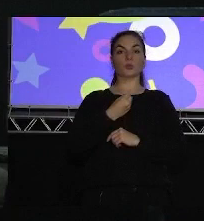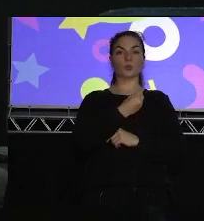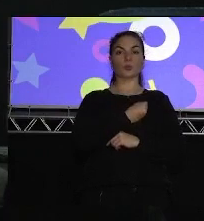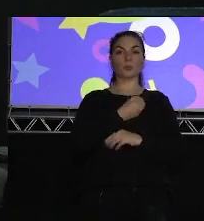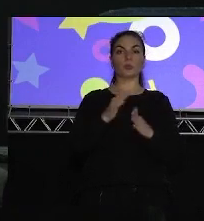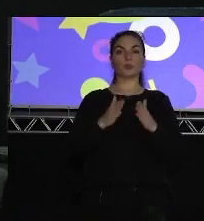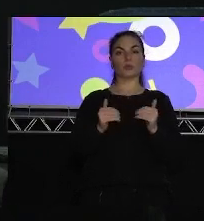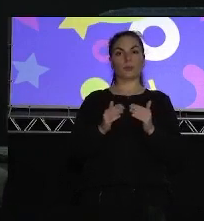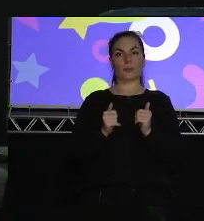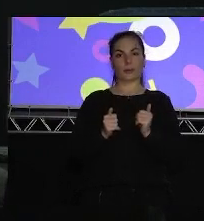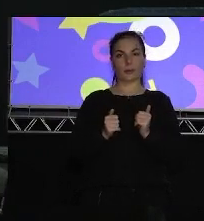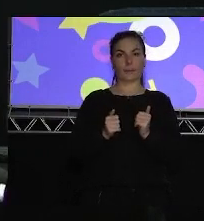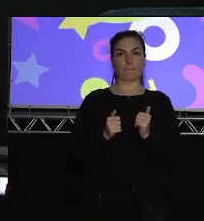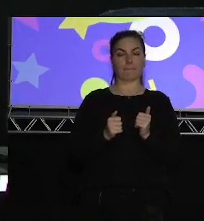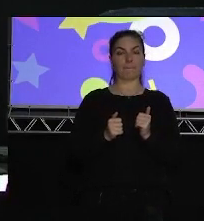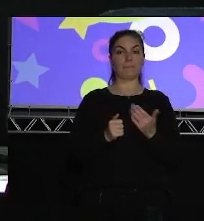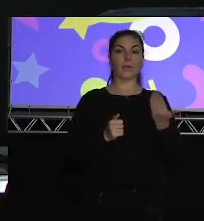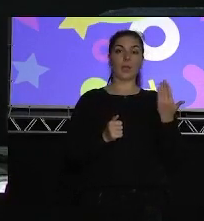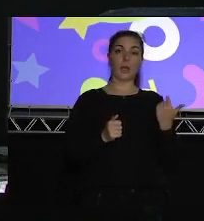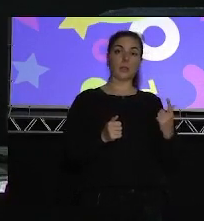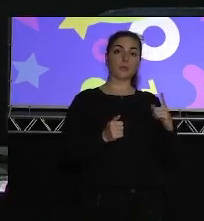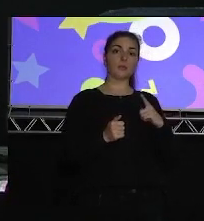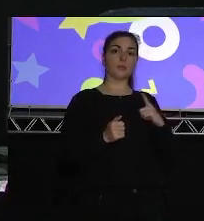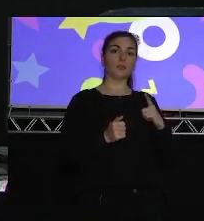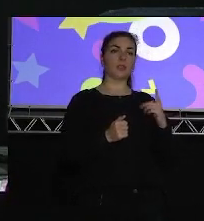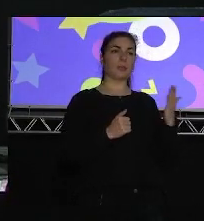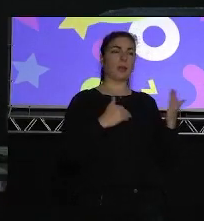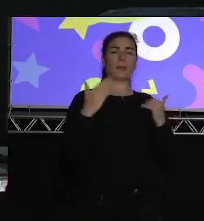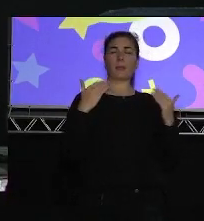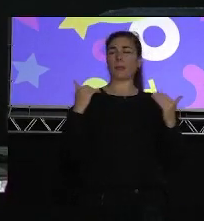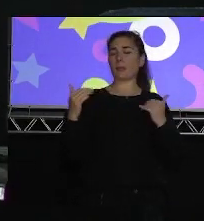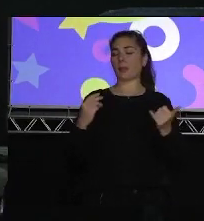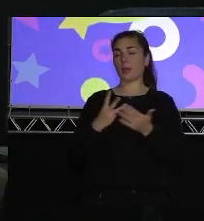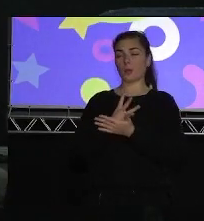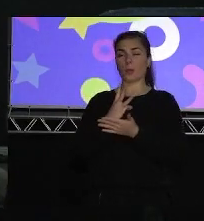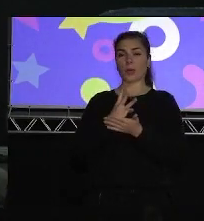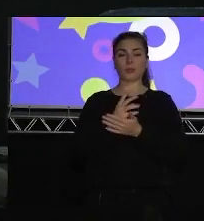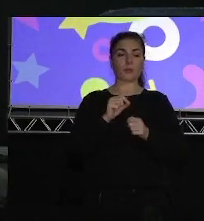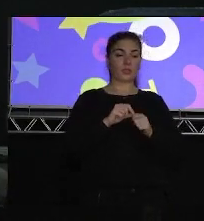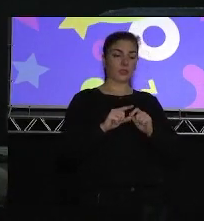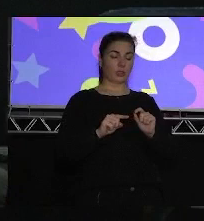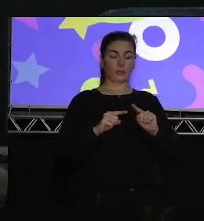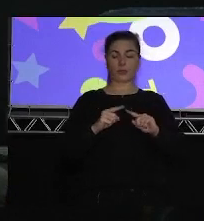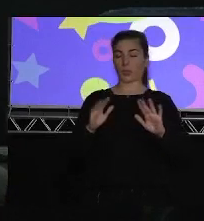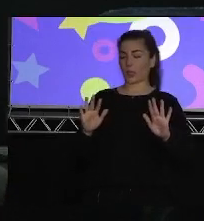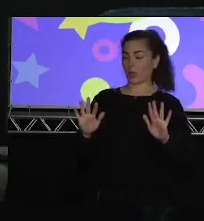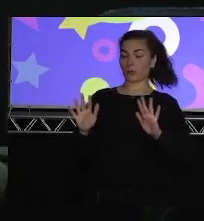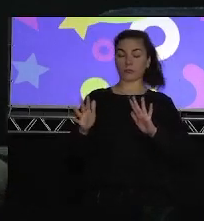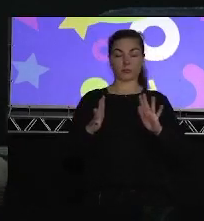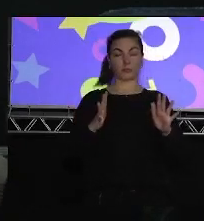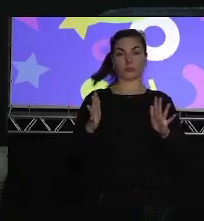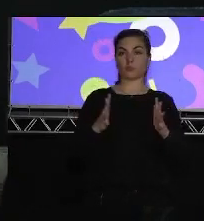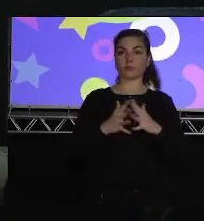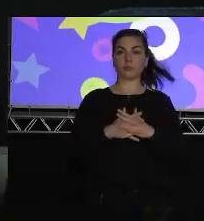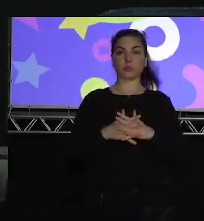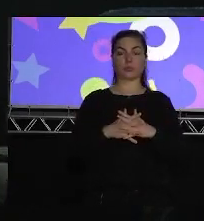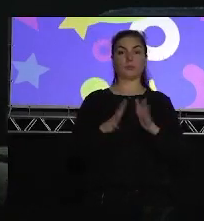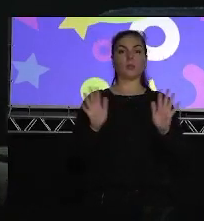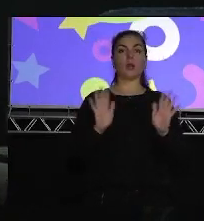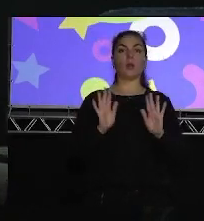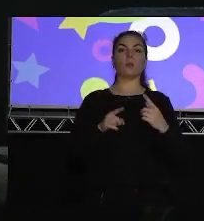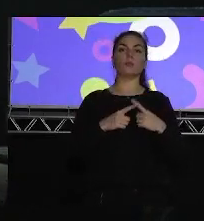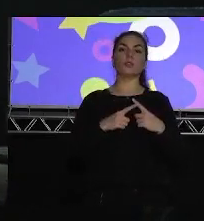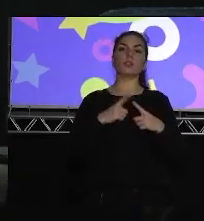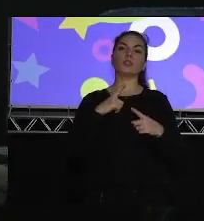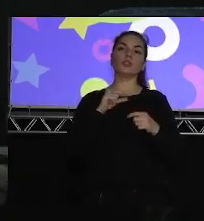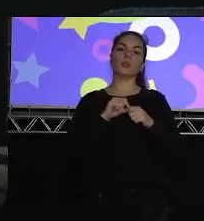demanda. Antes vinha e-mail de tudo que é lado, WhatsApp de tudo que é lado. Faz isso, faz aquilo. Ninguém mais se arriscou a fazer porque tinha que fazer